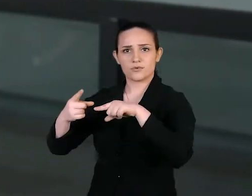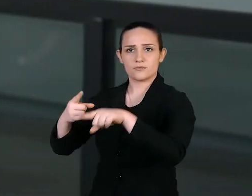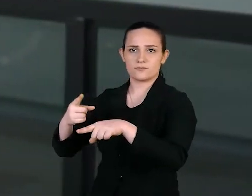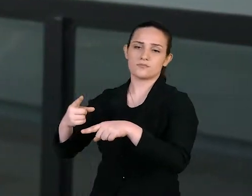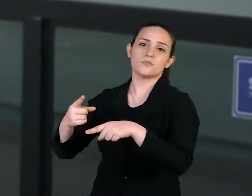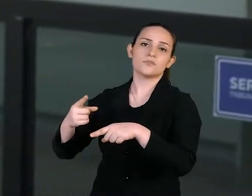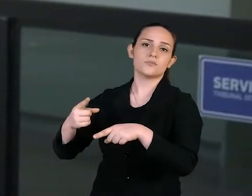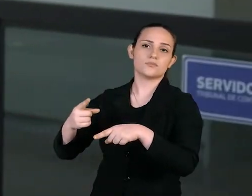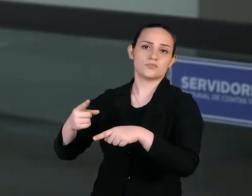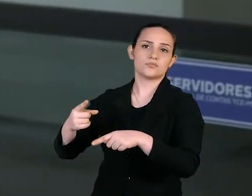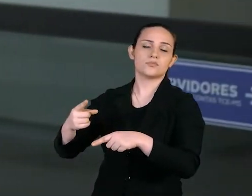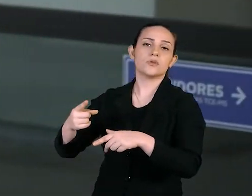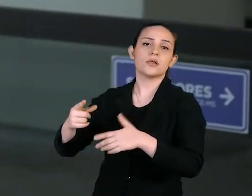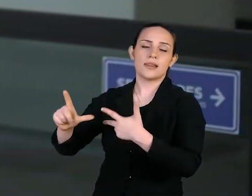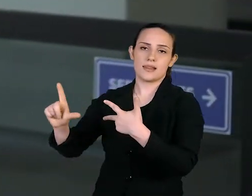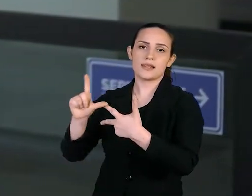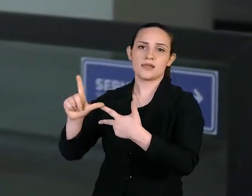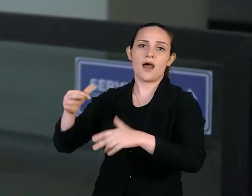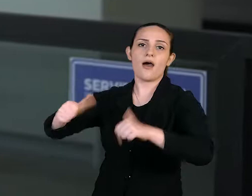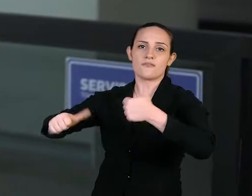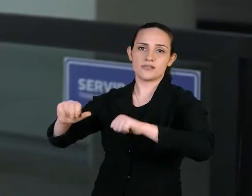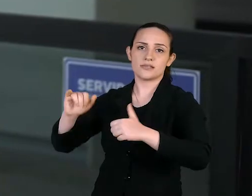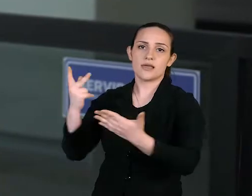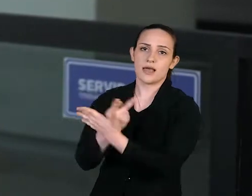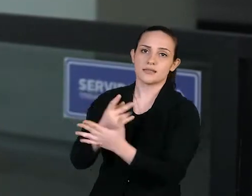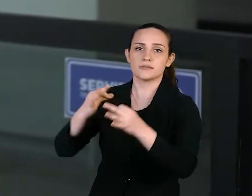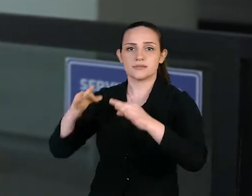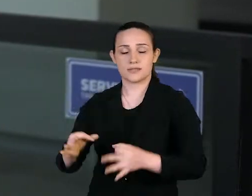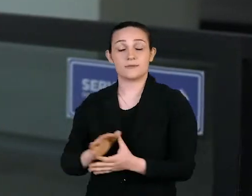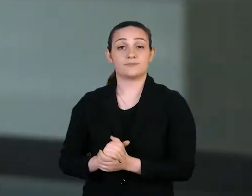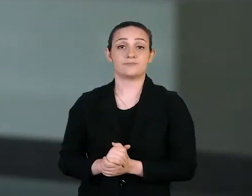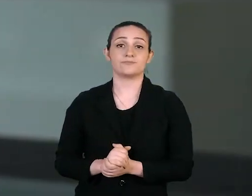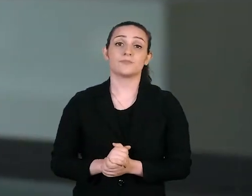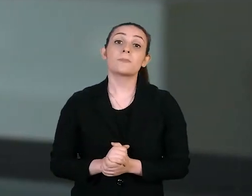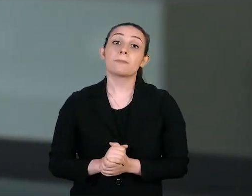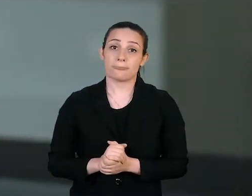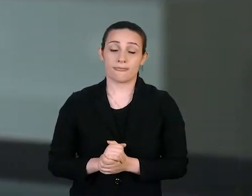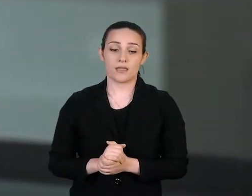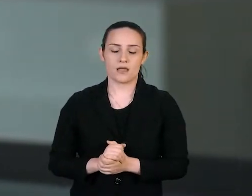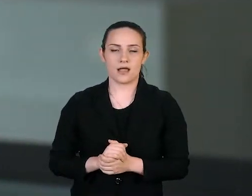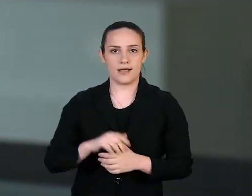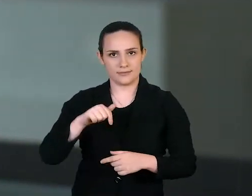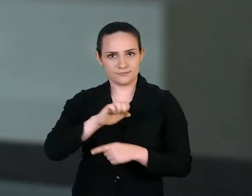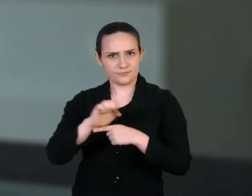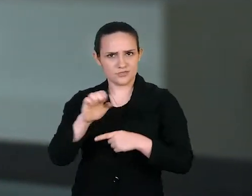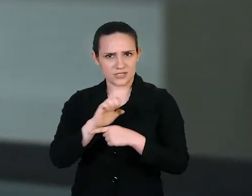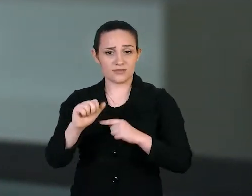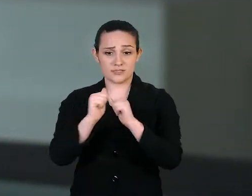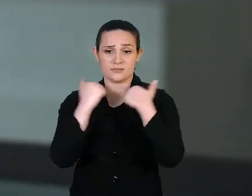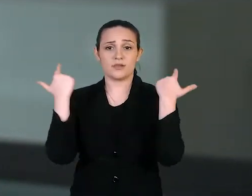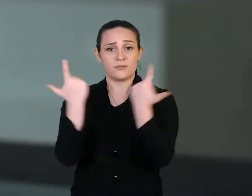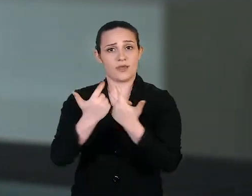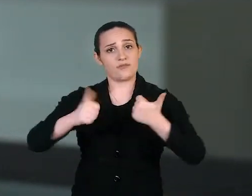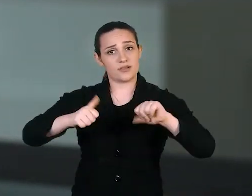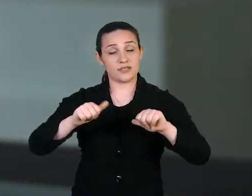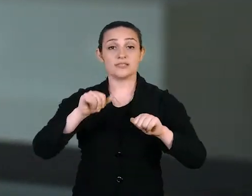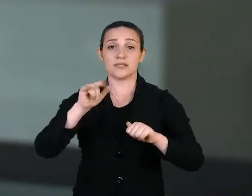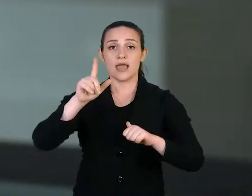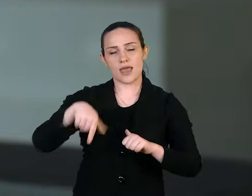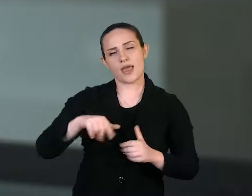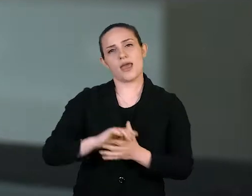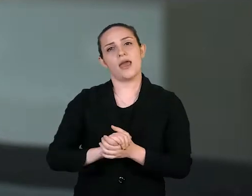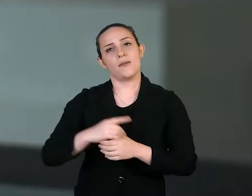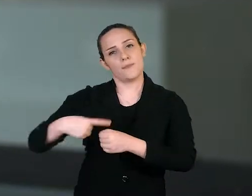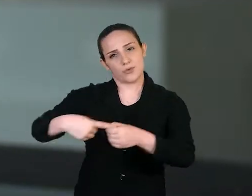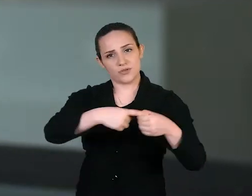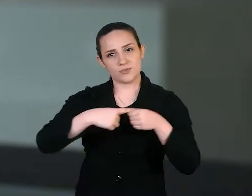posteriormente ao julgamento do Poder Legislativo. No caso dos estados, as contas são julgadas pelas assembleias e, no caso dos